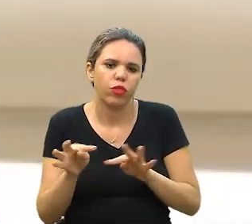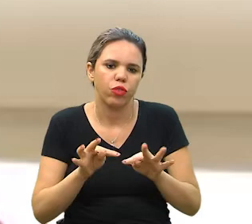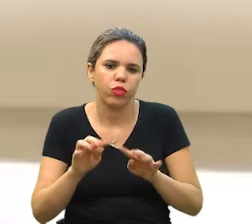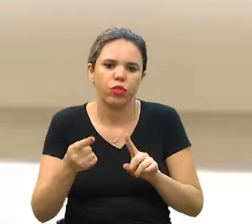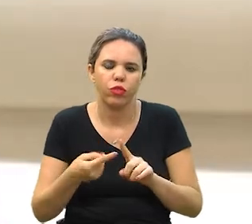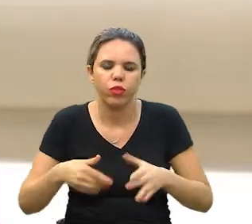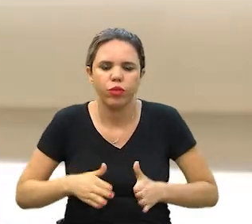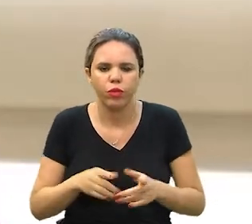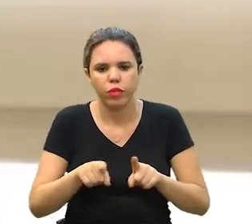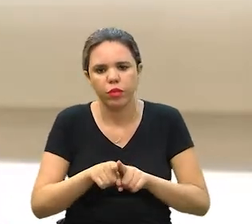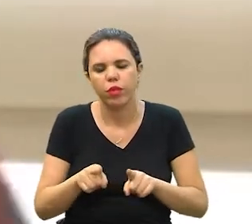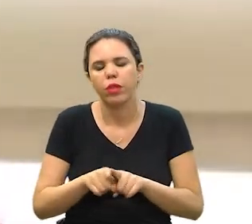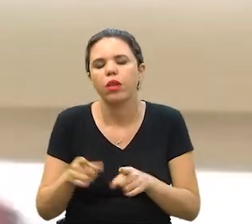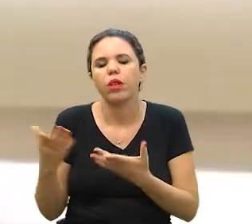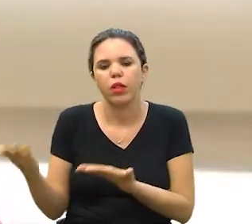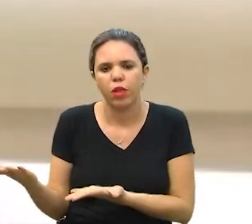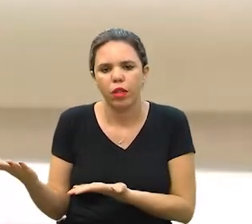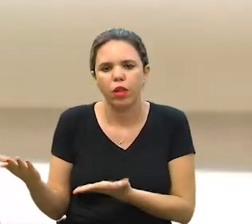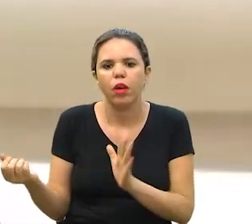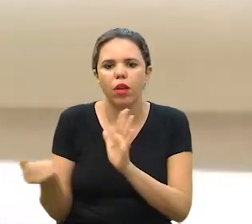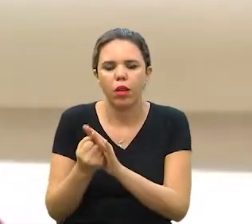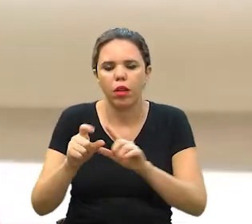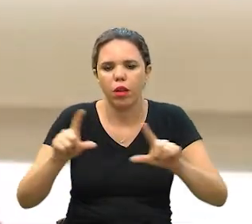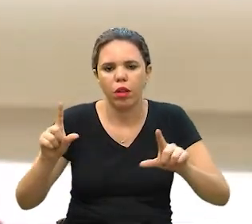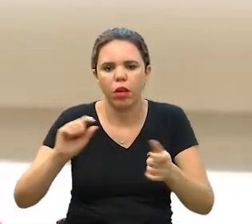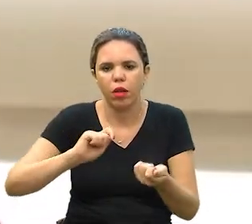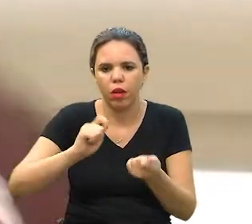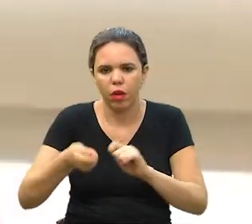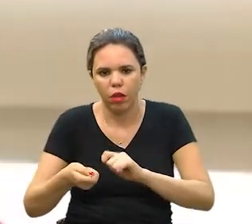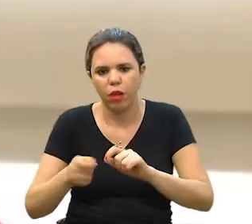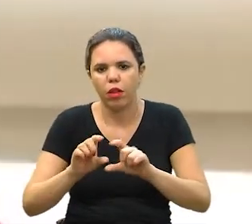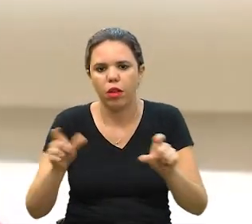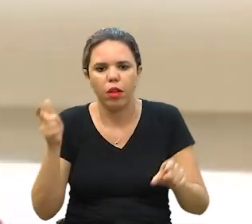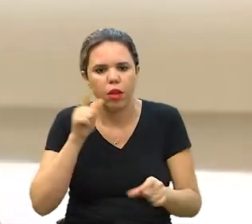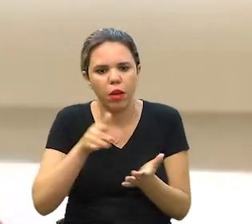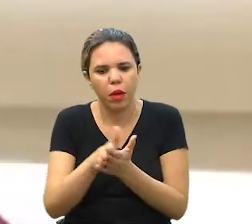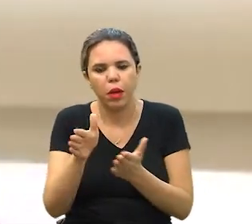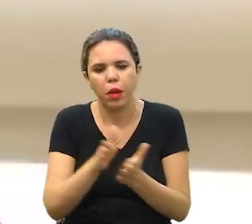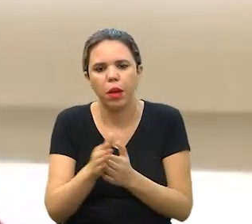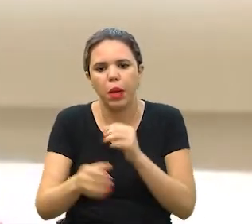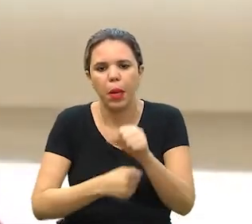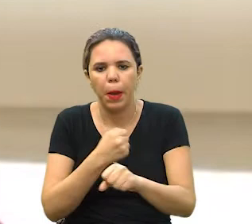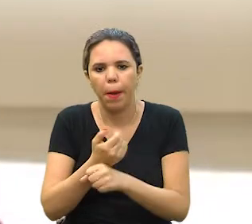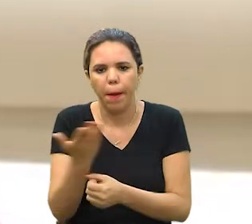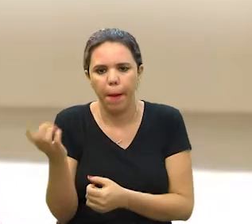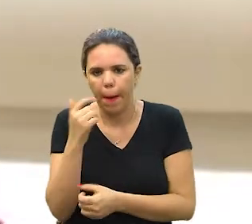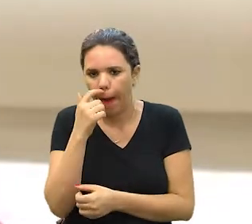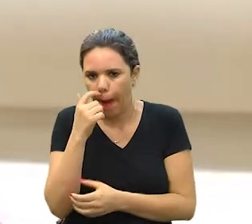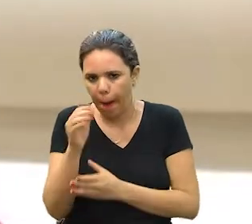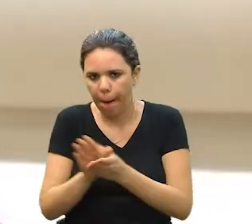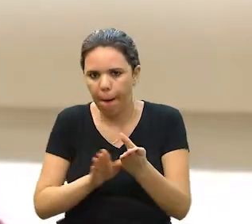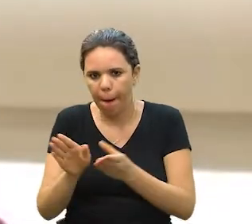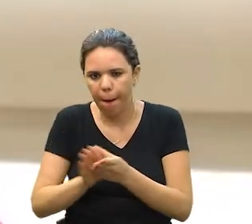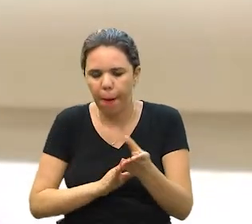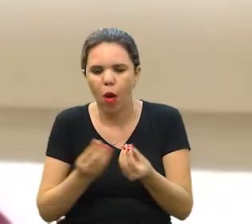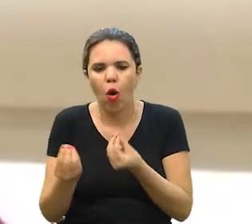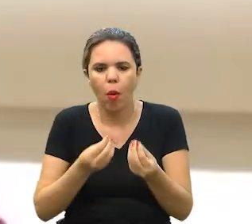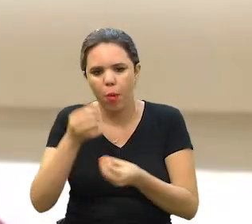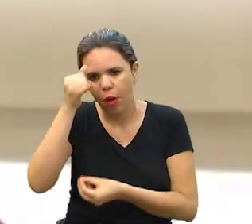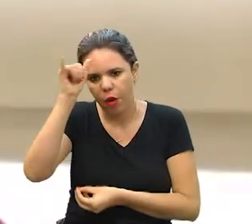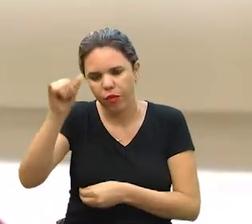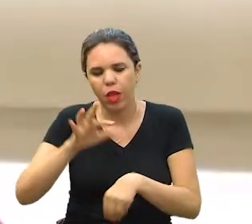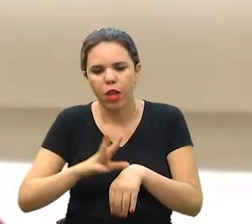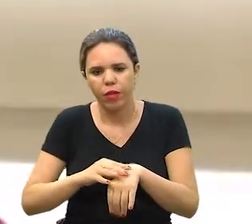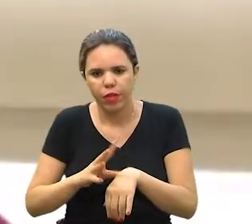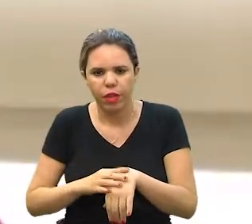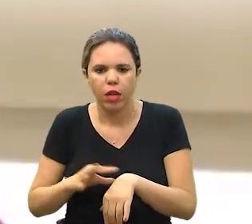Obstetrícia, da FEBRASGO, que tem lá os protocolos atualizados que a gente publicou esse ano, de orientação de como